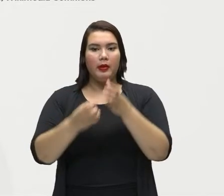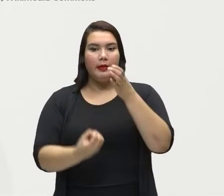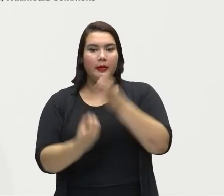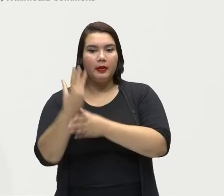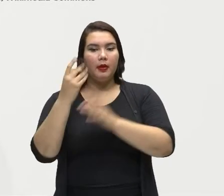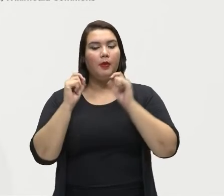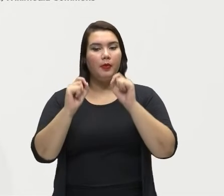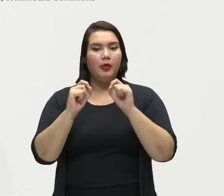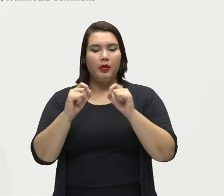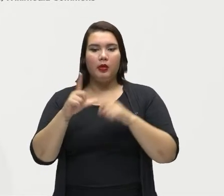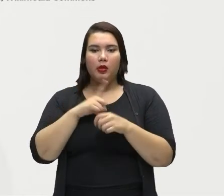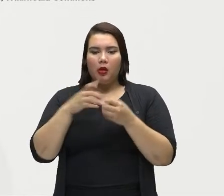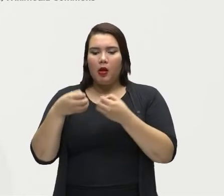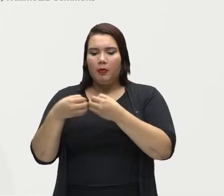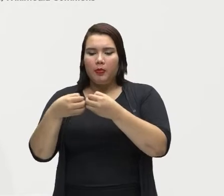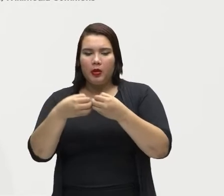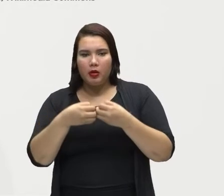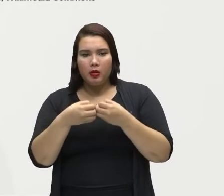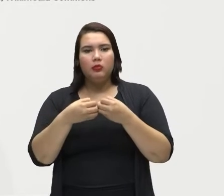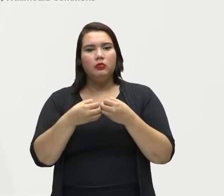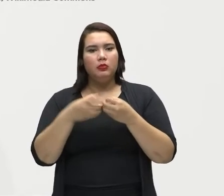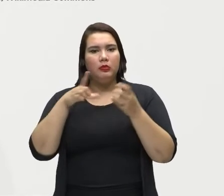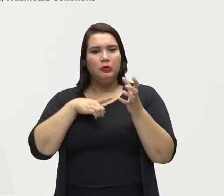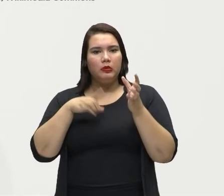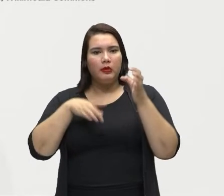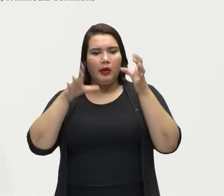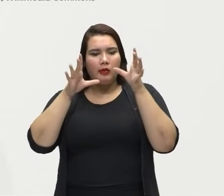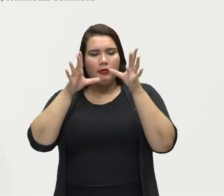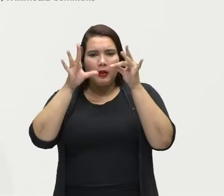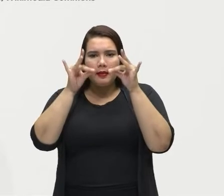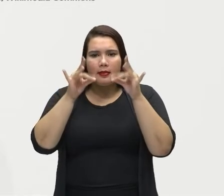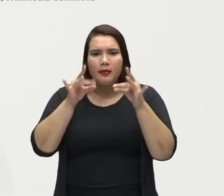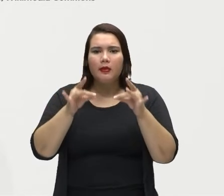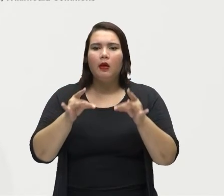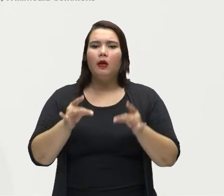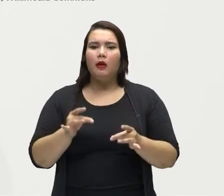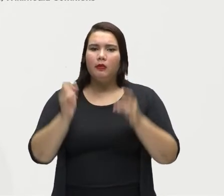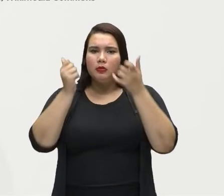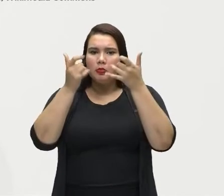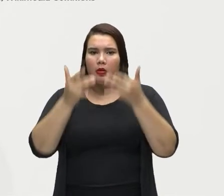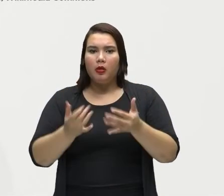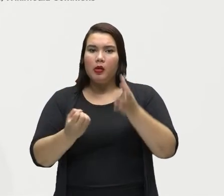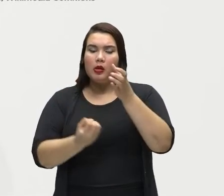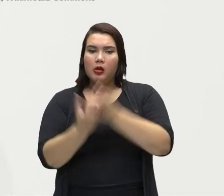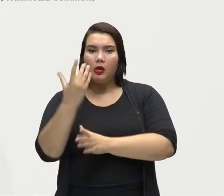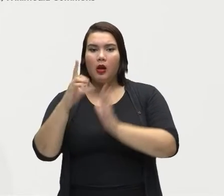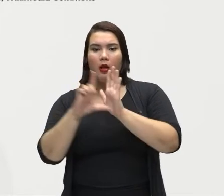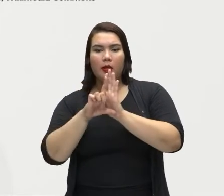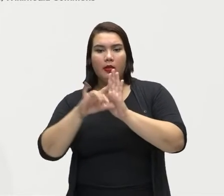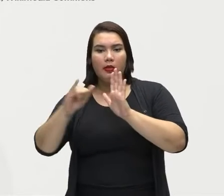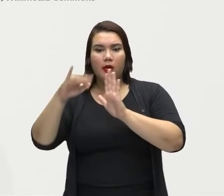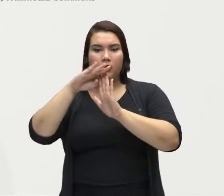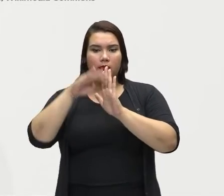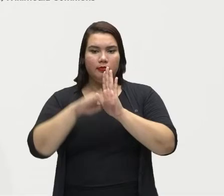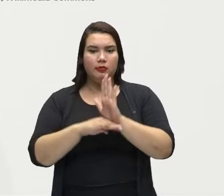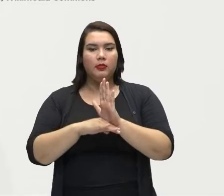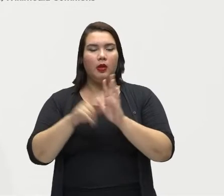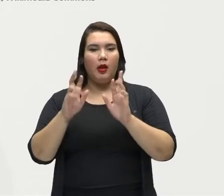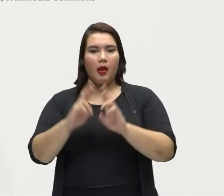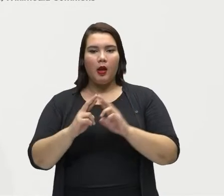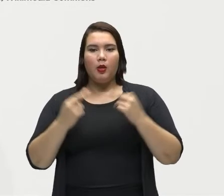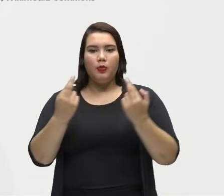estabelecendo fronteiras que seriam bem definidas e formularia leis por meio dessa assembleia que